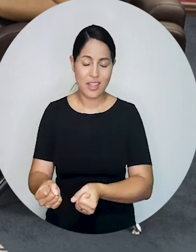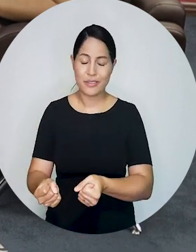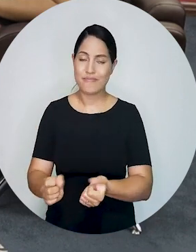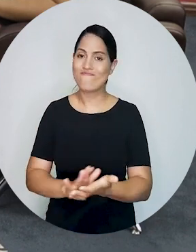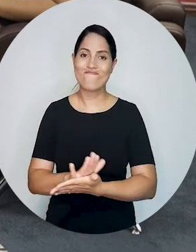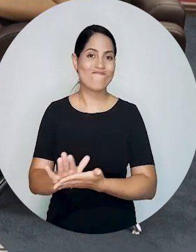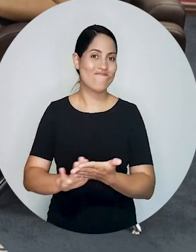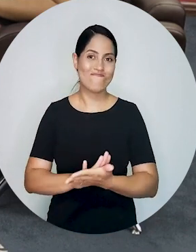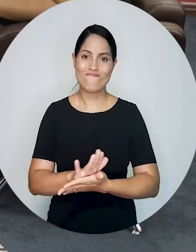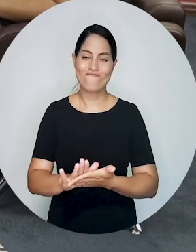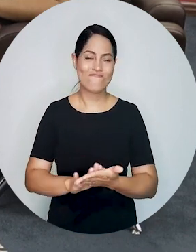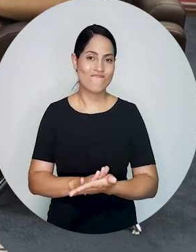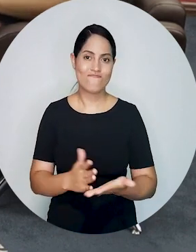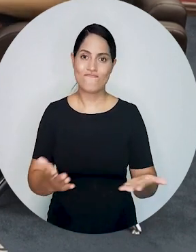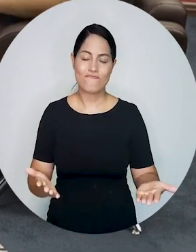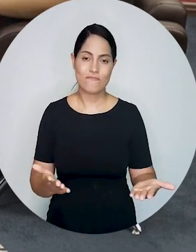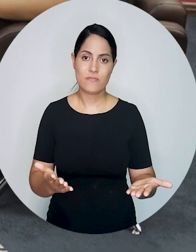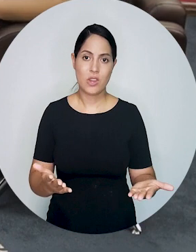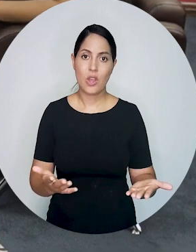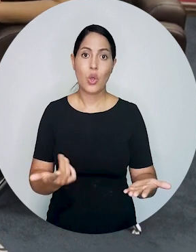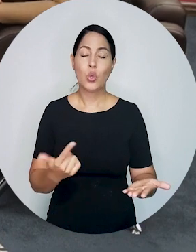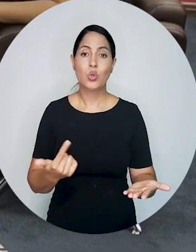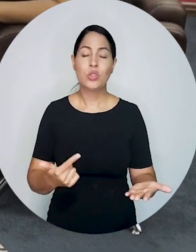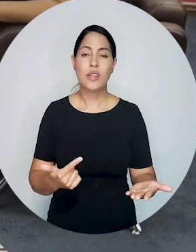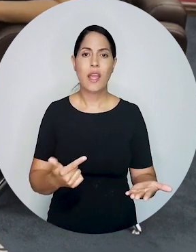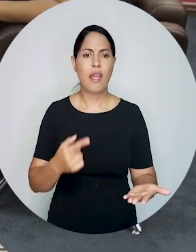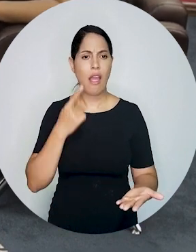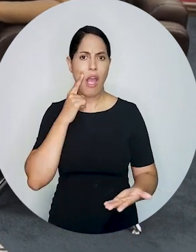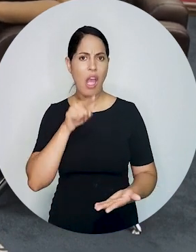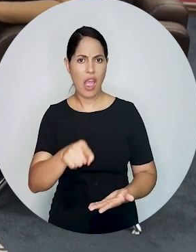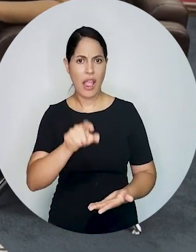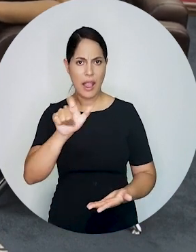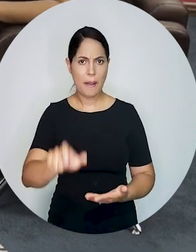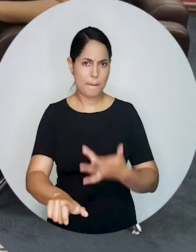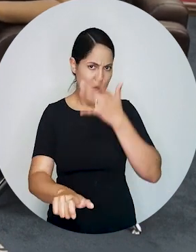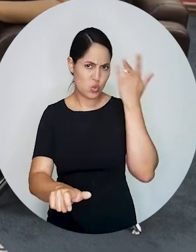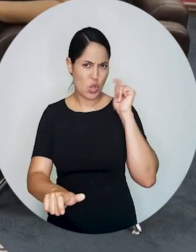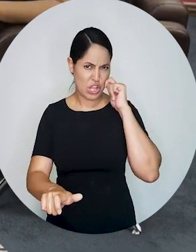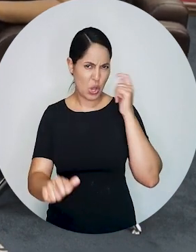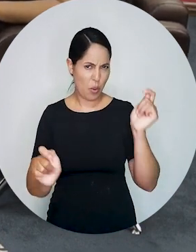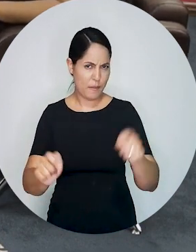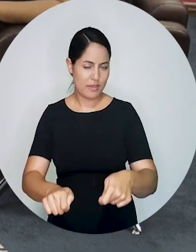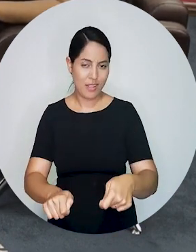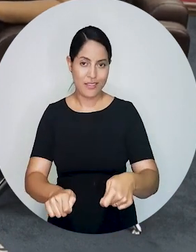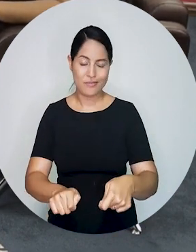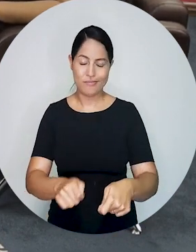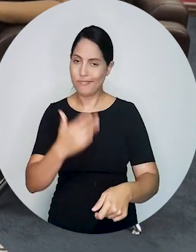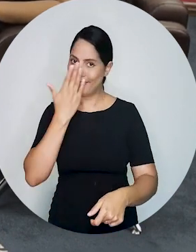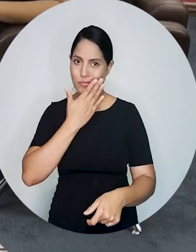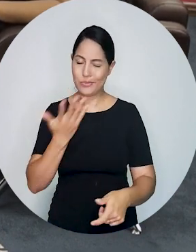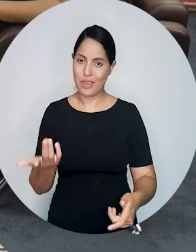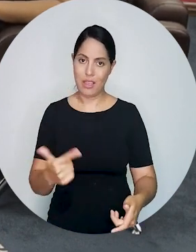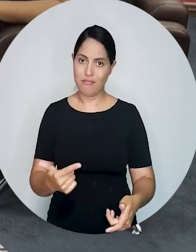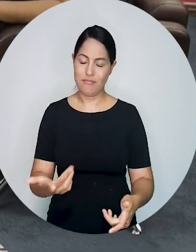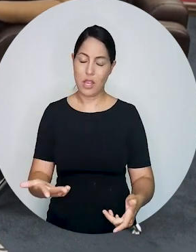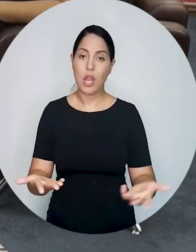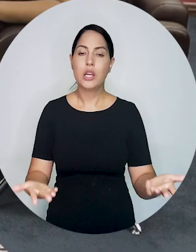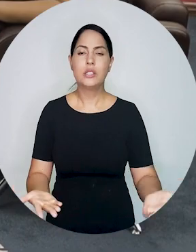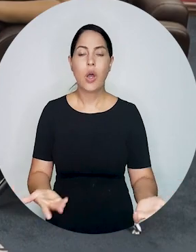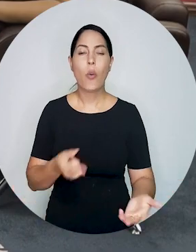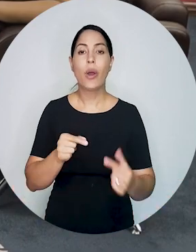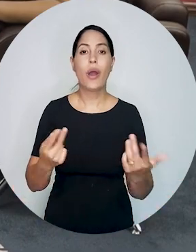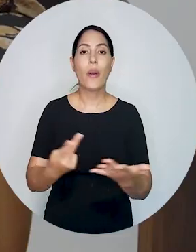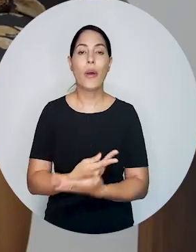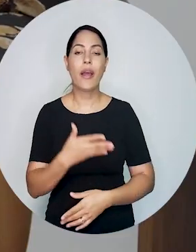estagiário. Ele não é visto como um competente. Aí ele vai para o órgão público, vai lá, conclui a